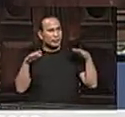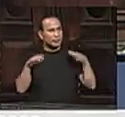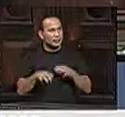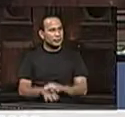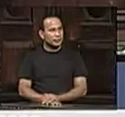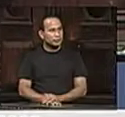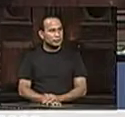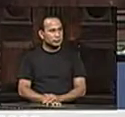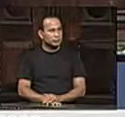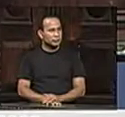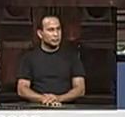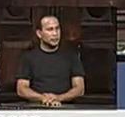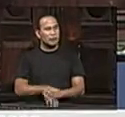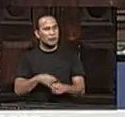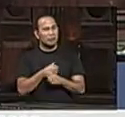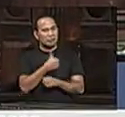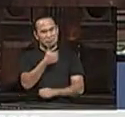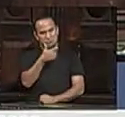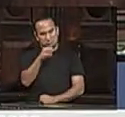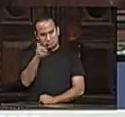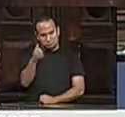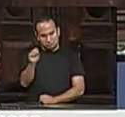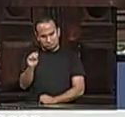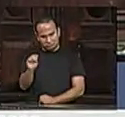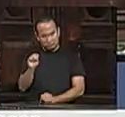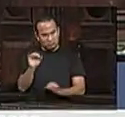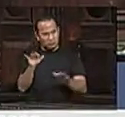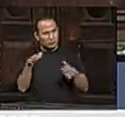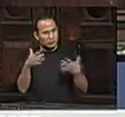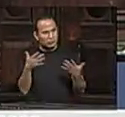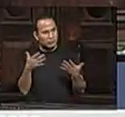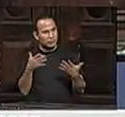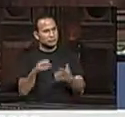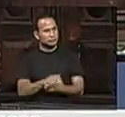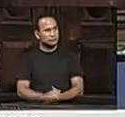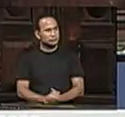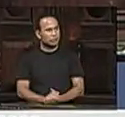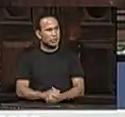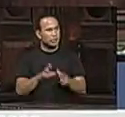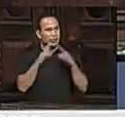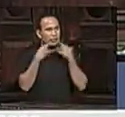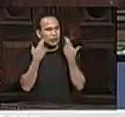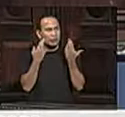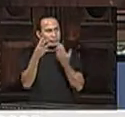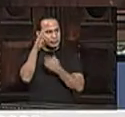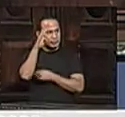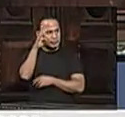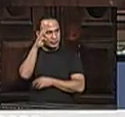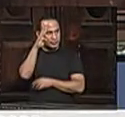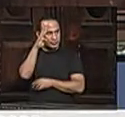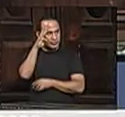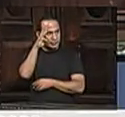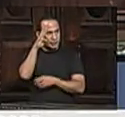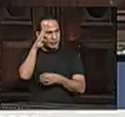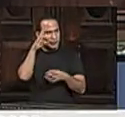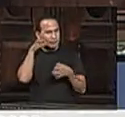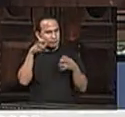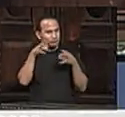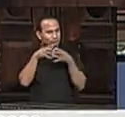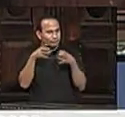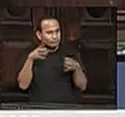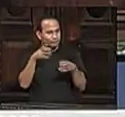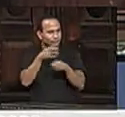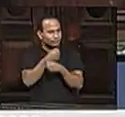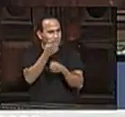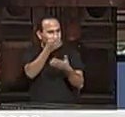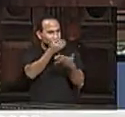LOA de 2018, quando a Casa inaugurou, na reunião de terça-feira da Comissão de Orçamento, a